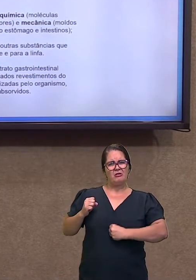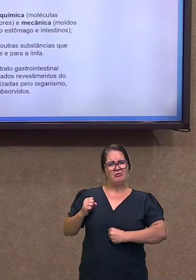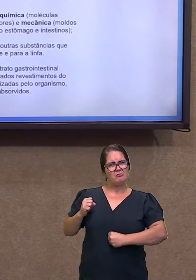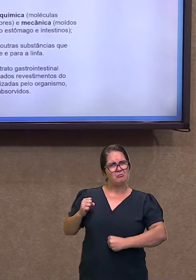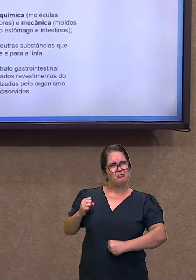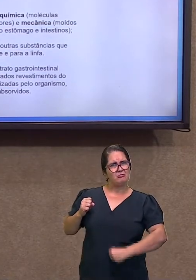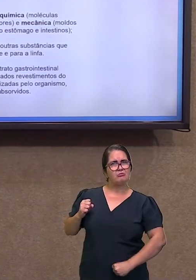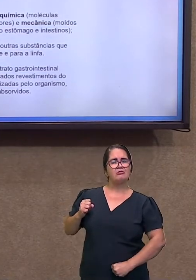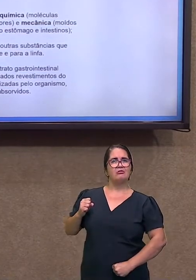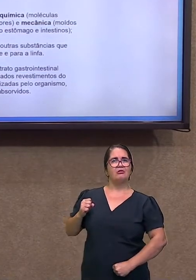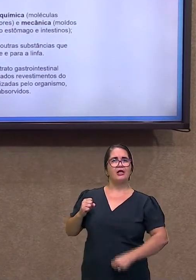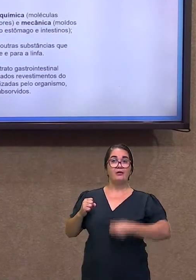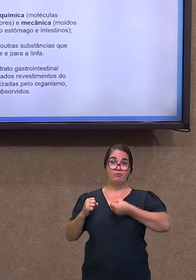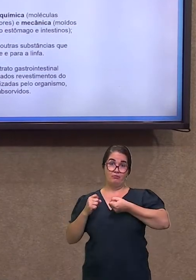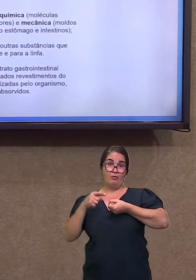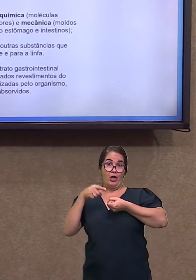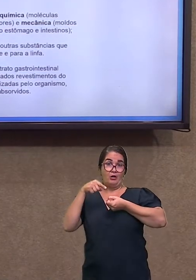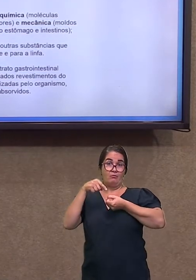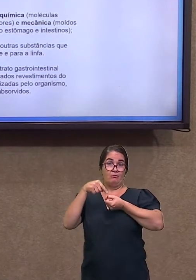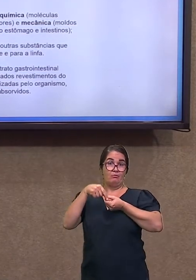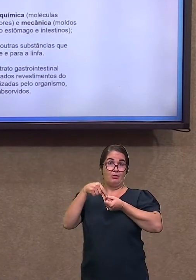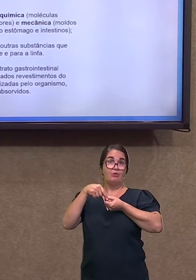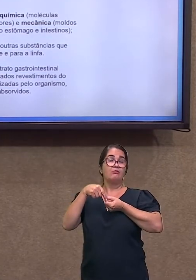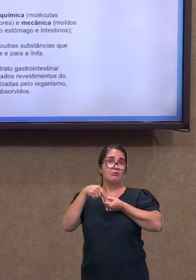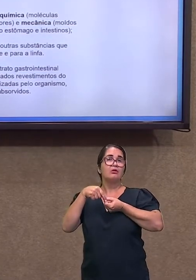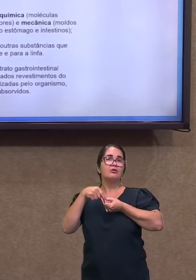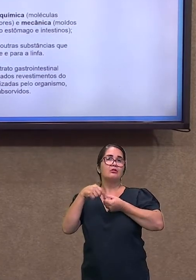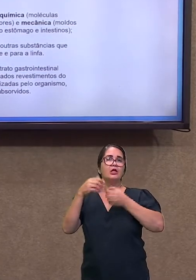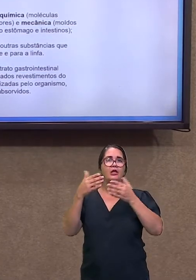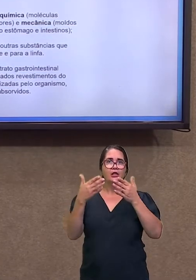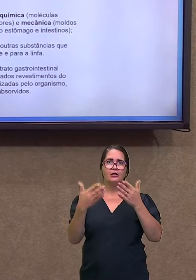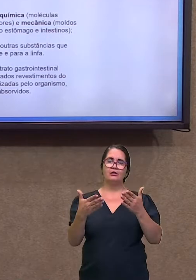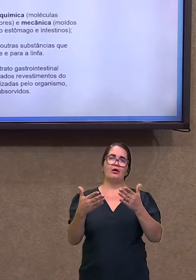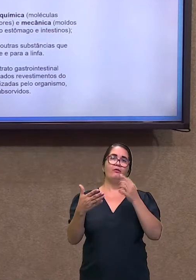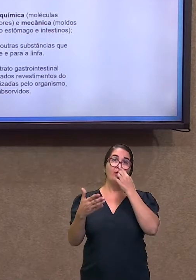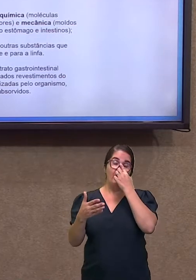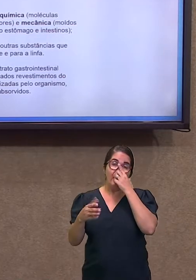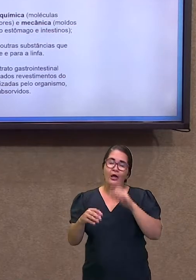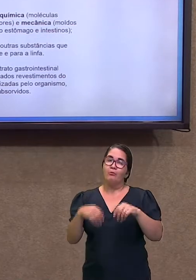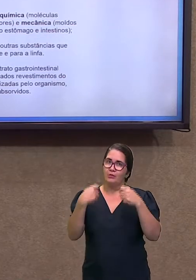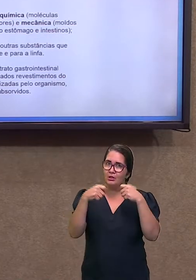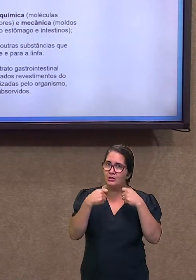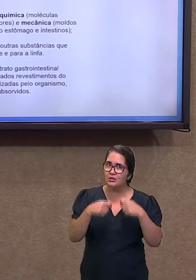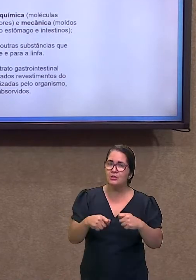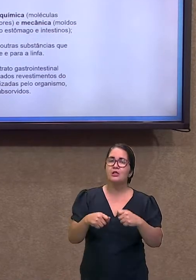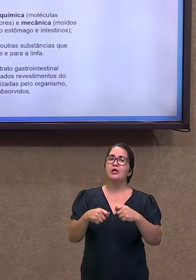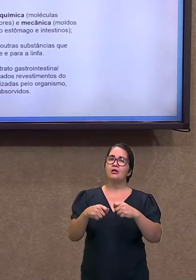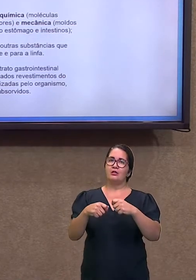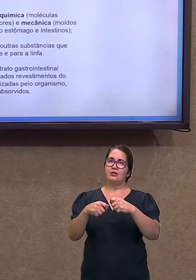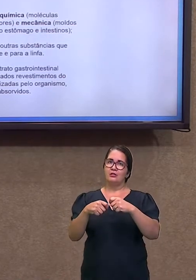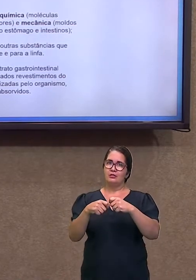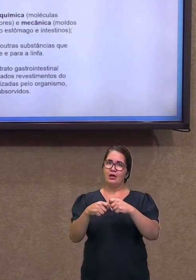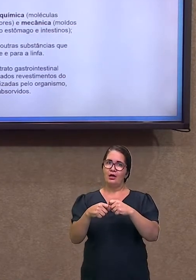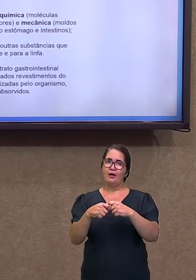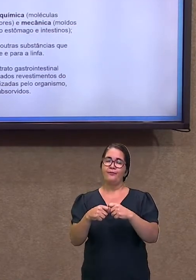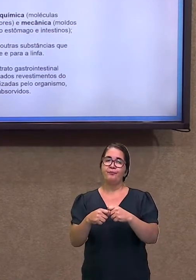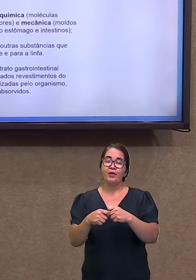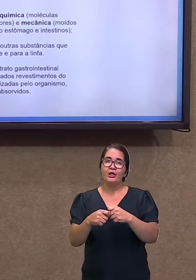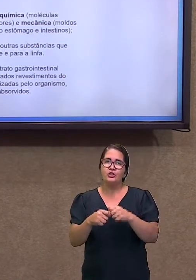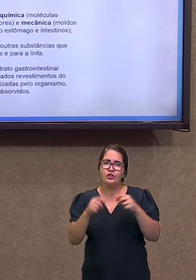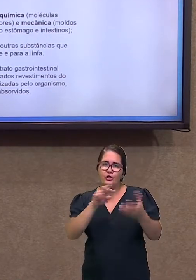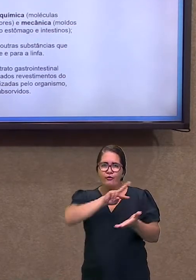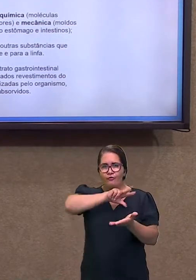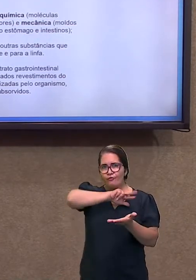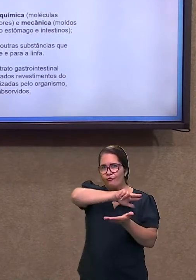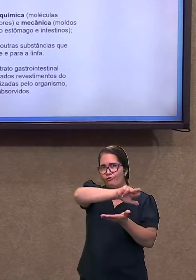sem ir ao banheiro. E isso é bom? Não, isso não é legal. A gente precisa ter